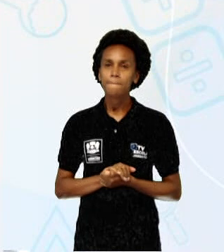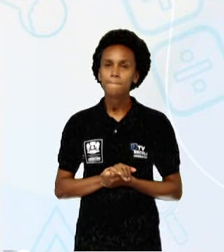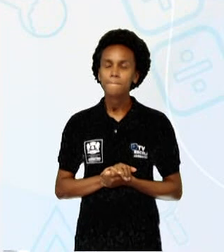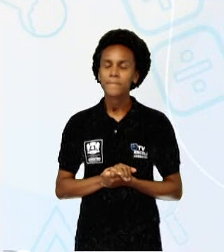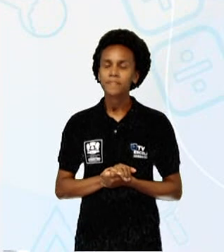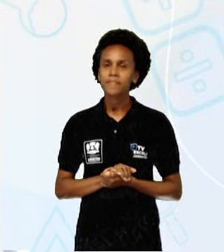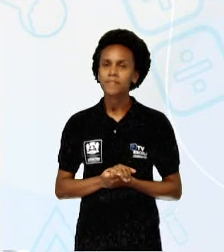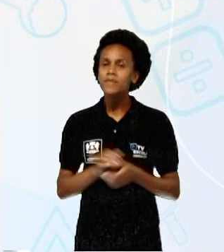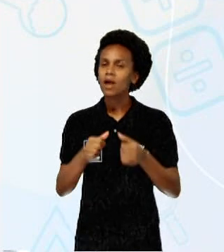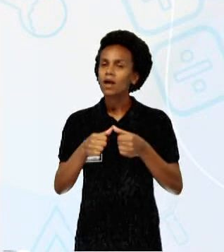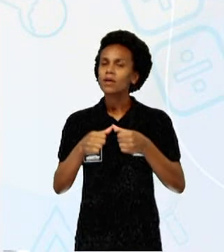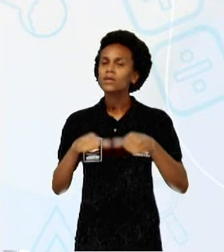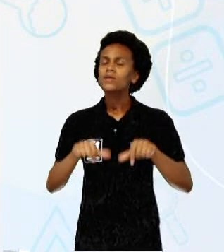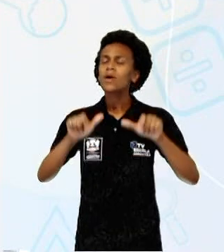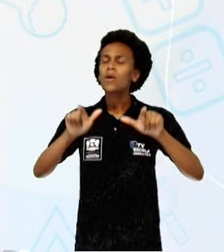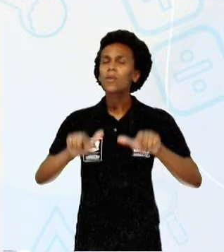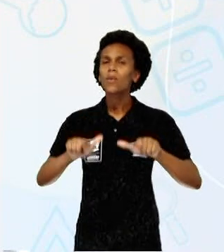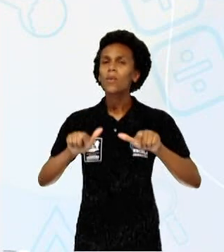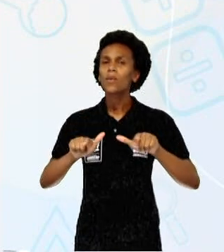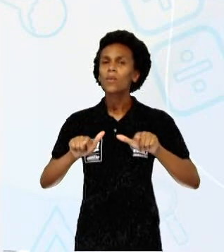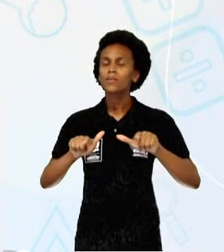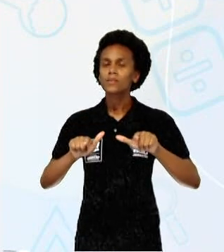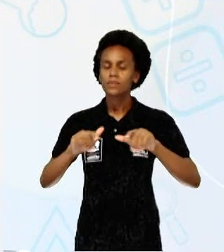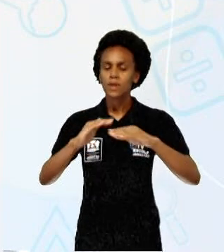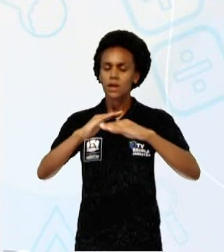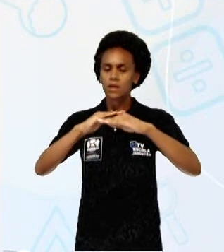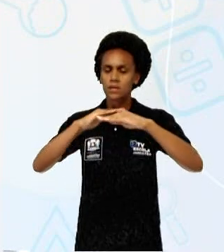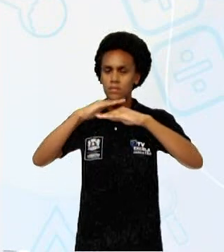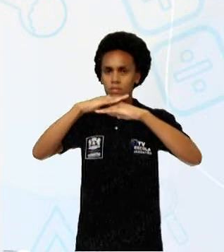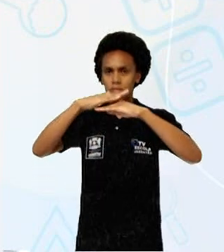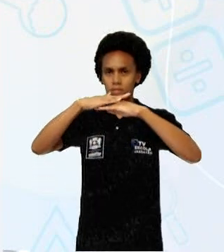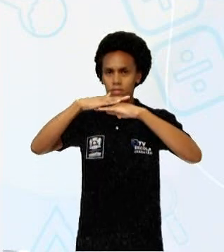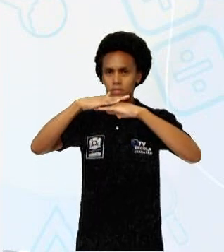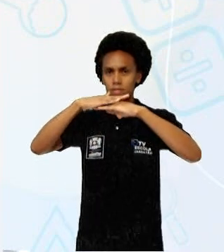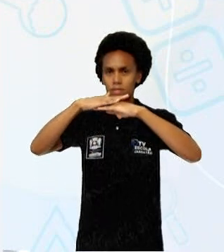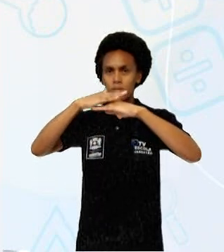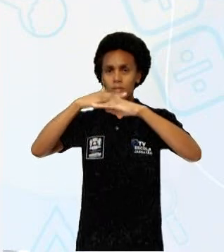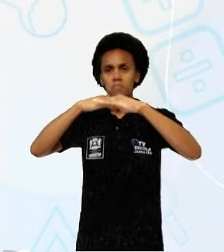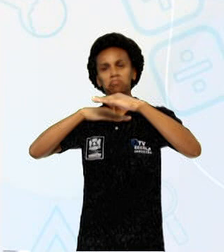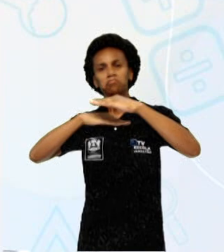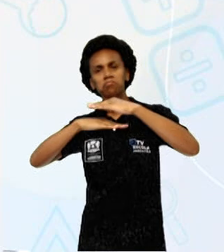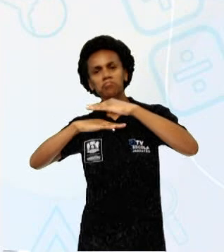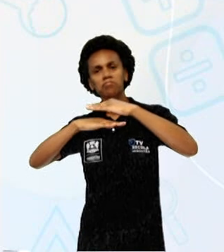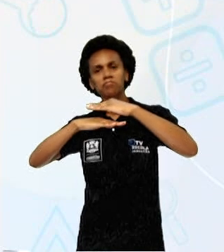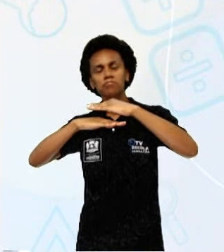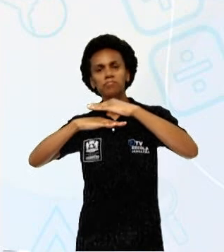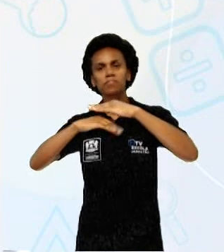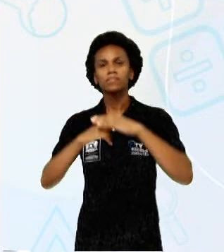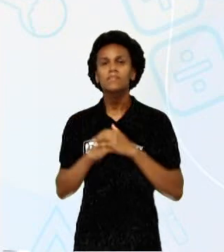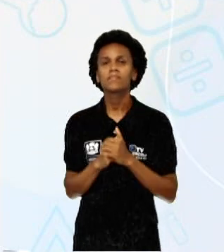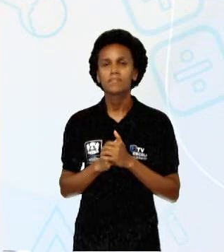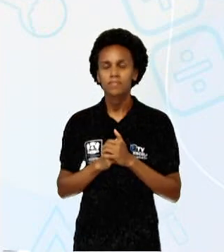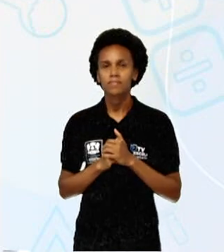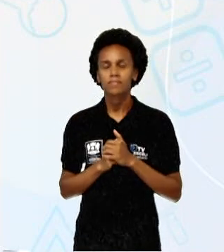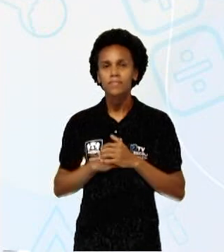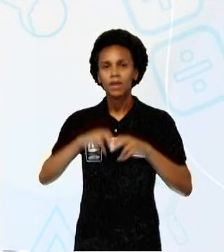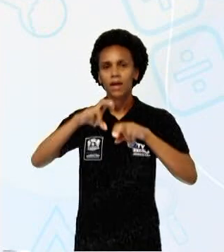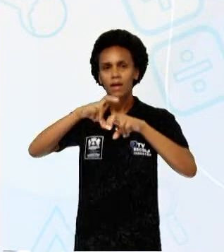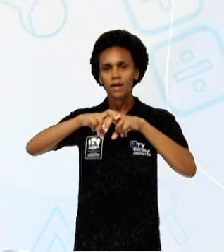cima ou está embaixo da cadeira e ele está em